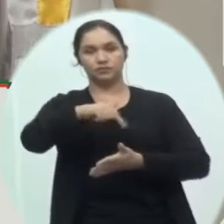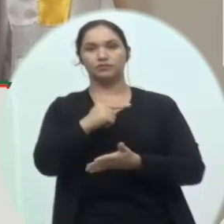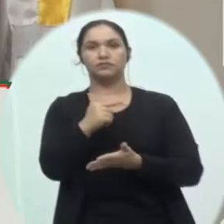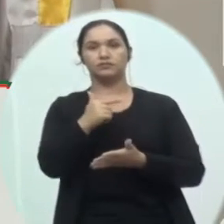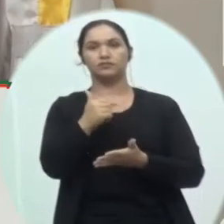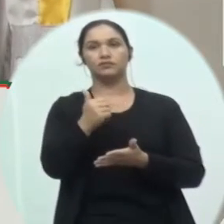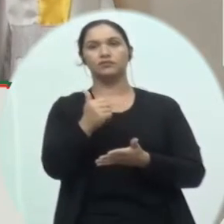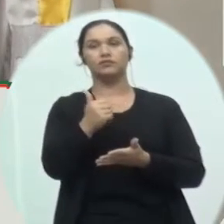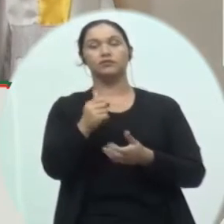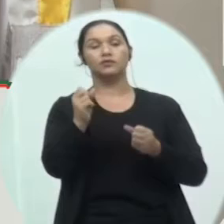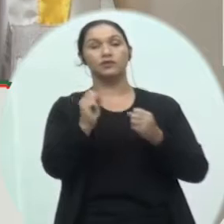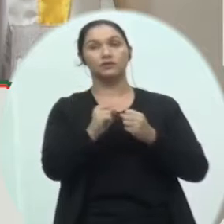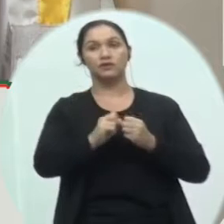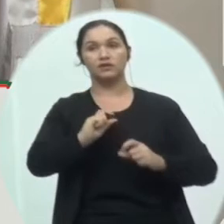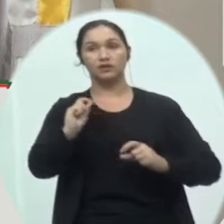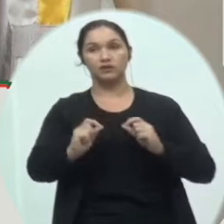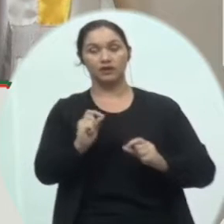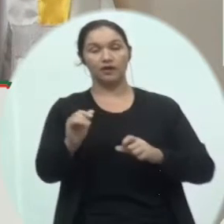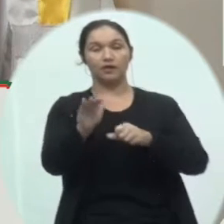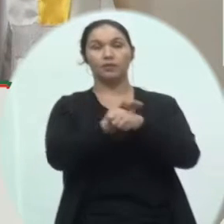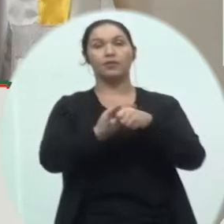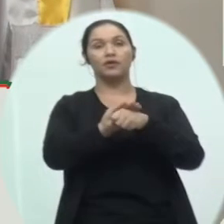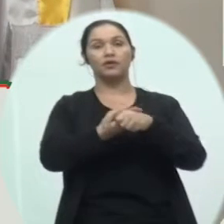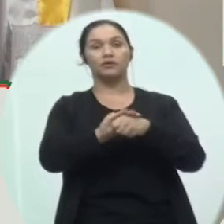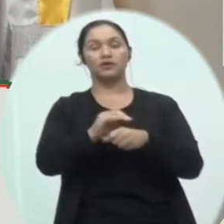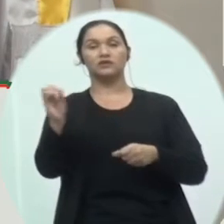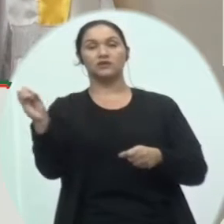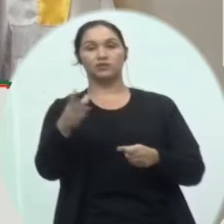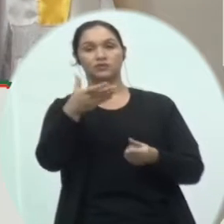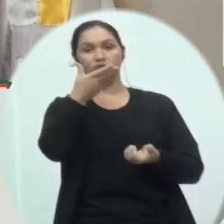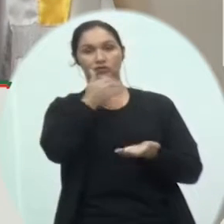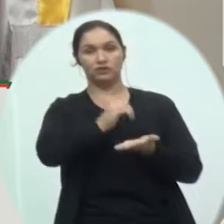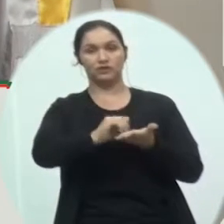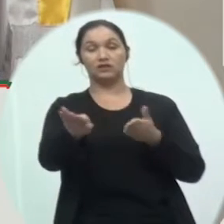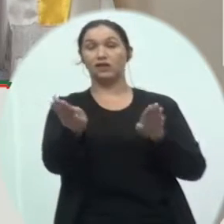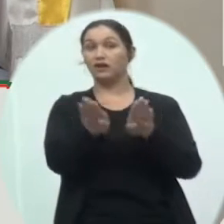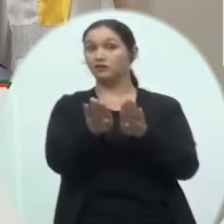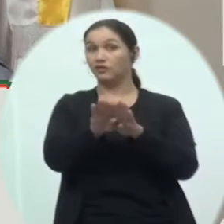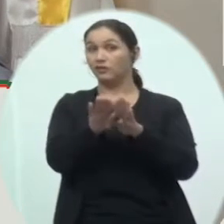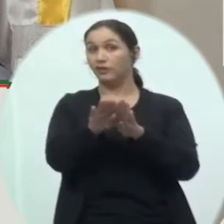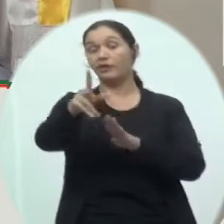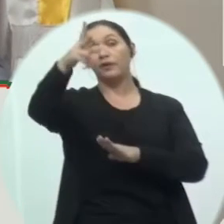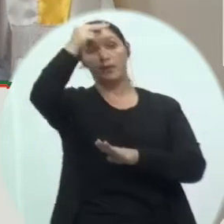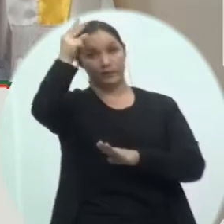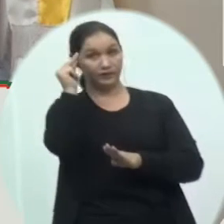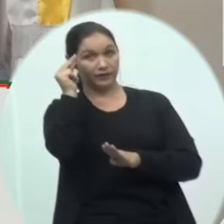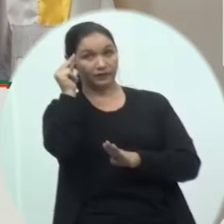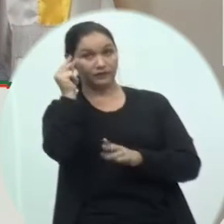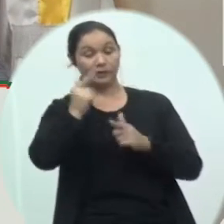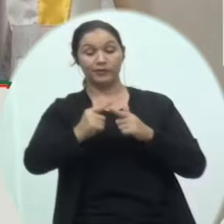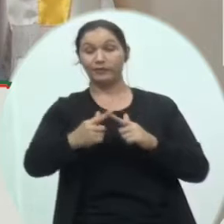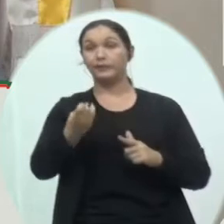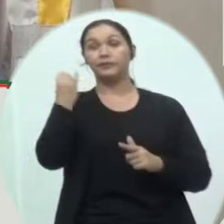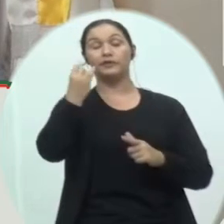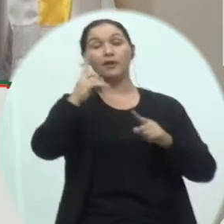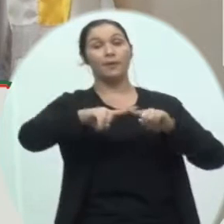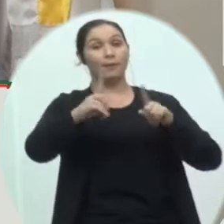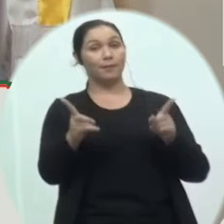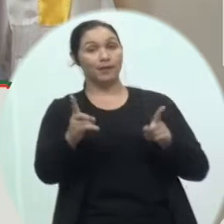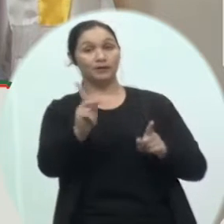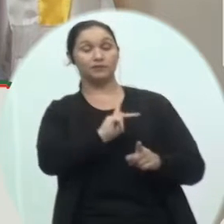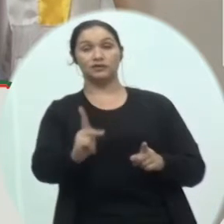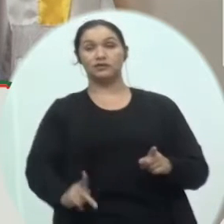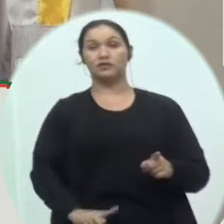novo secretário agora, claro, e preferencialmente também com o prefeito. Mas, senhor presidente, eu me filio aí